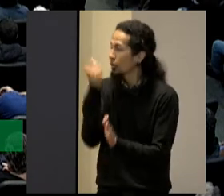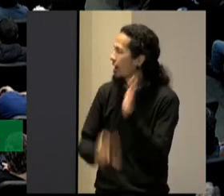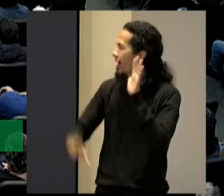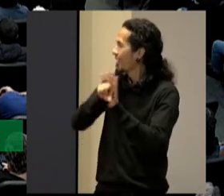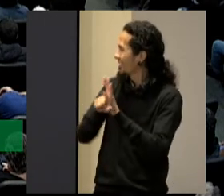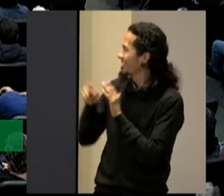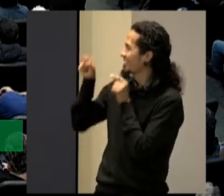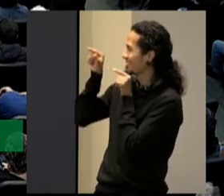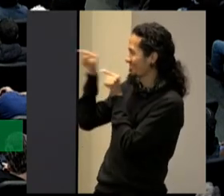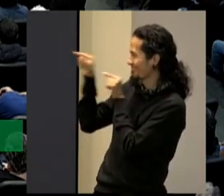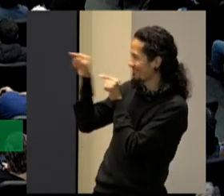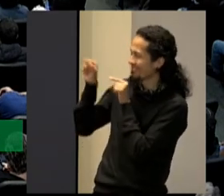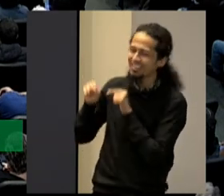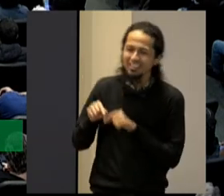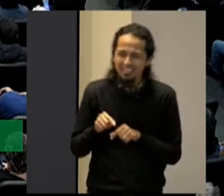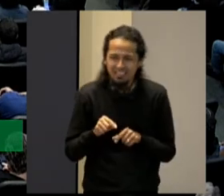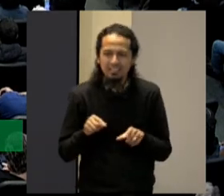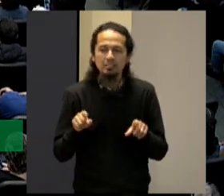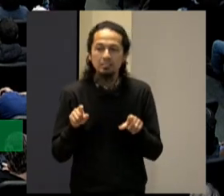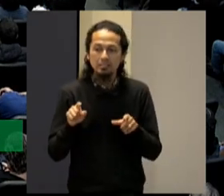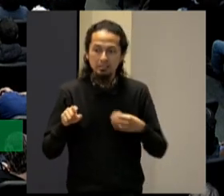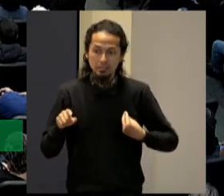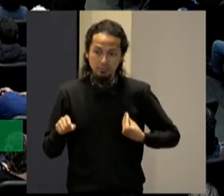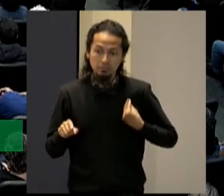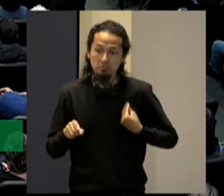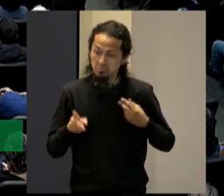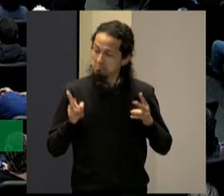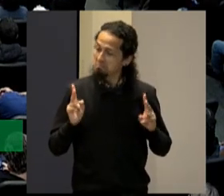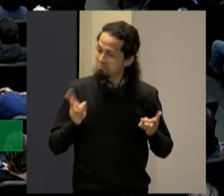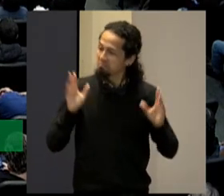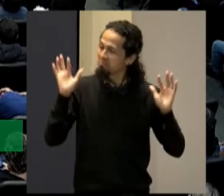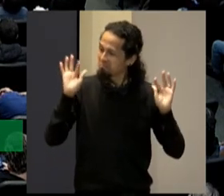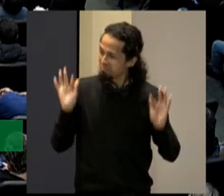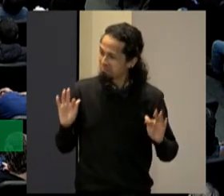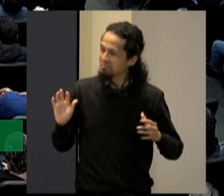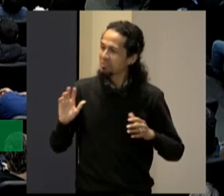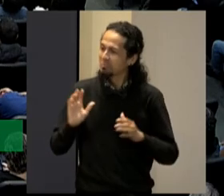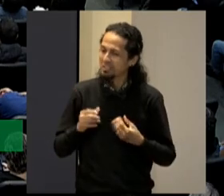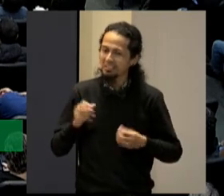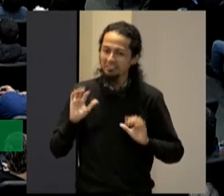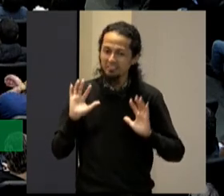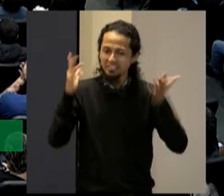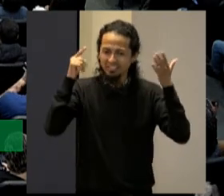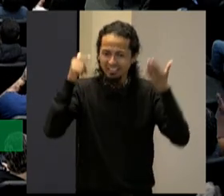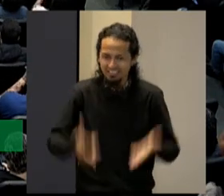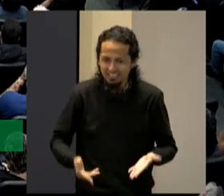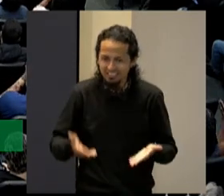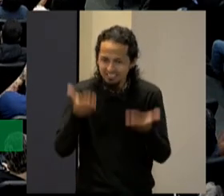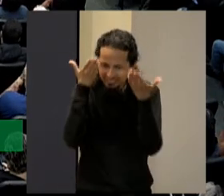4.446/94, que felizmente ainda está conosco para poder celebrar esse festejo.